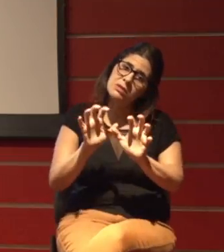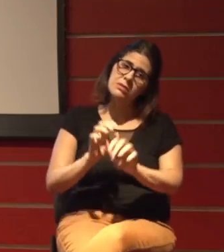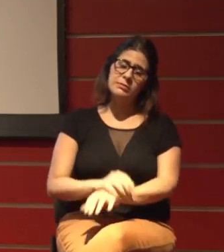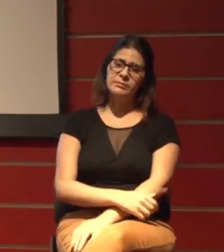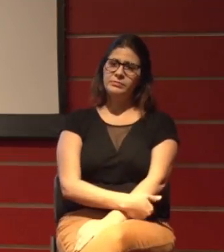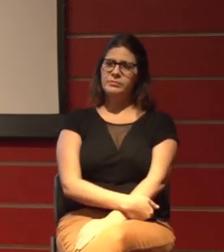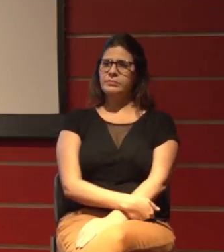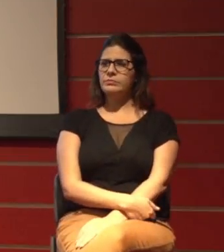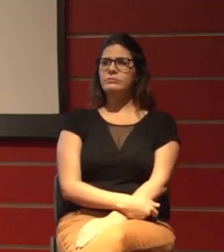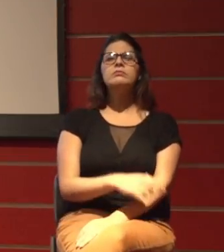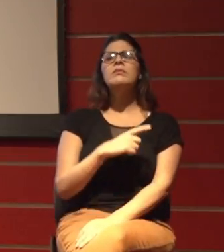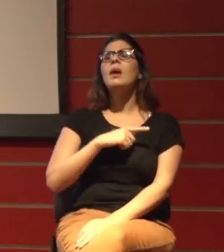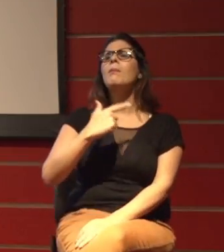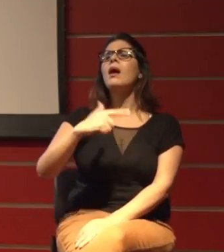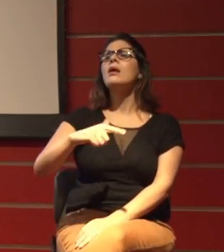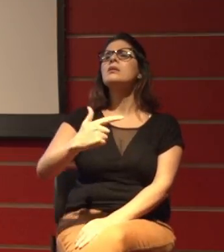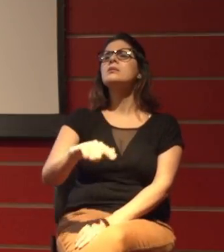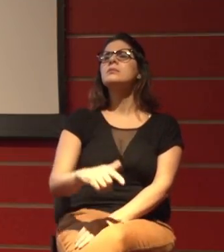percebo